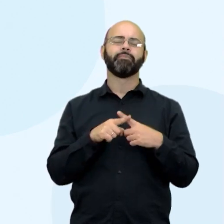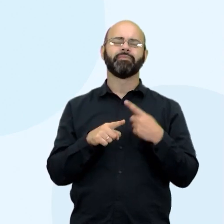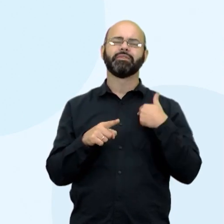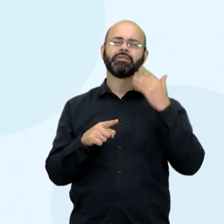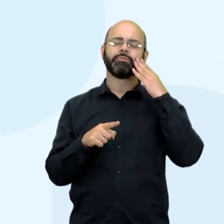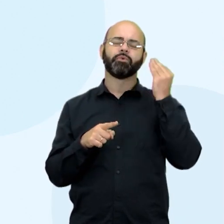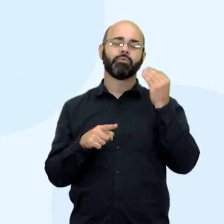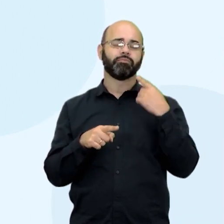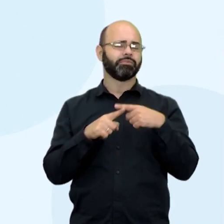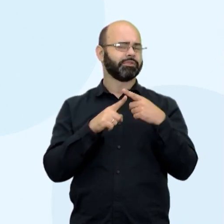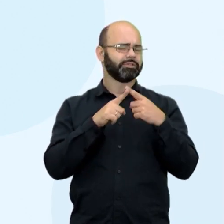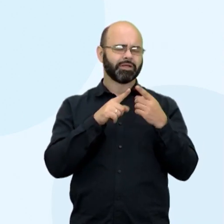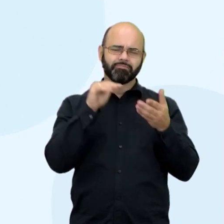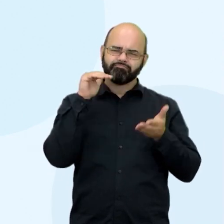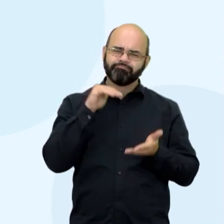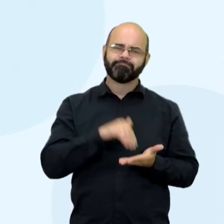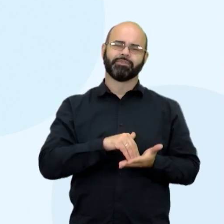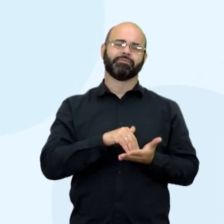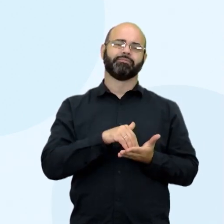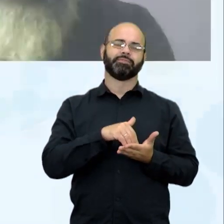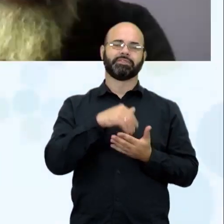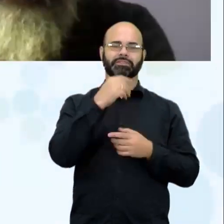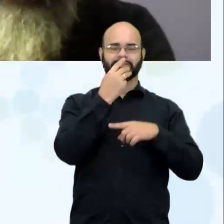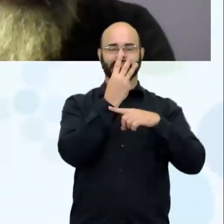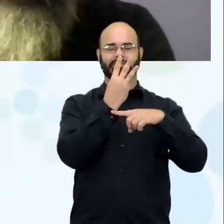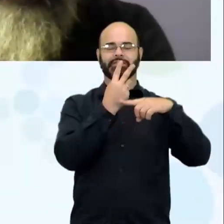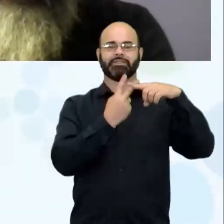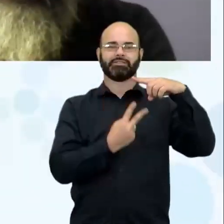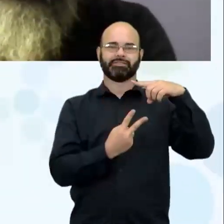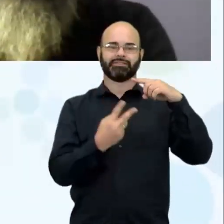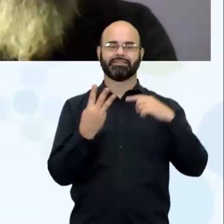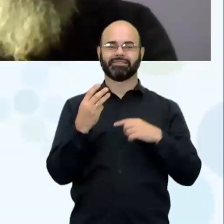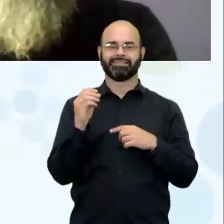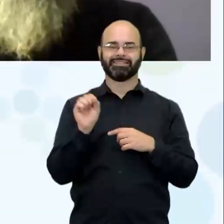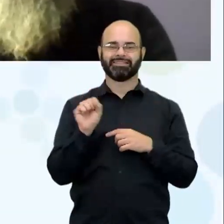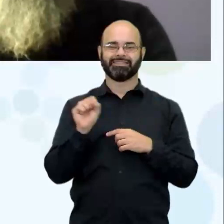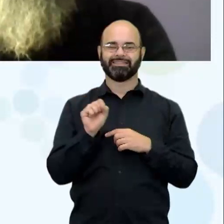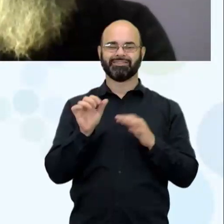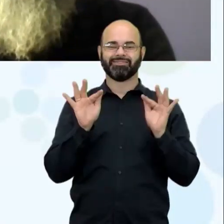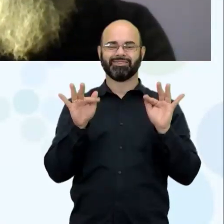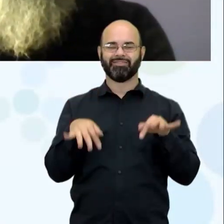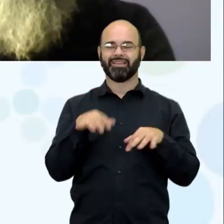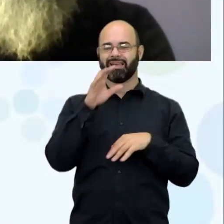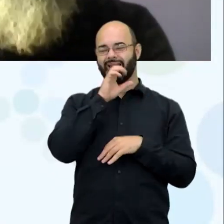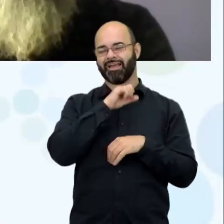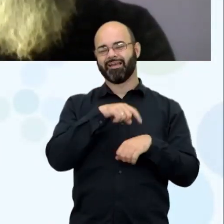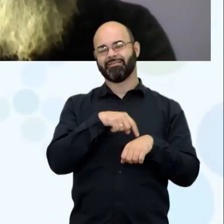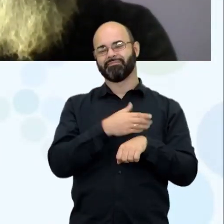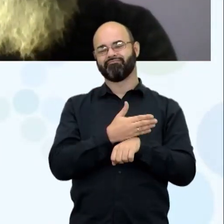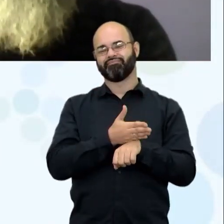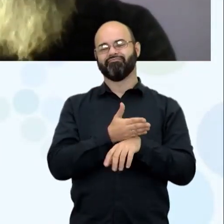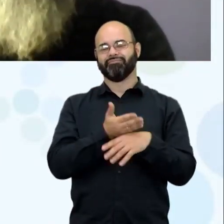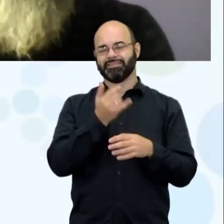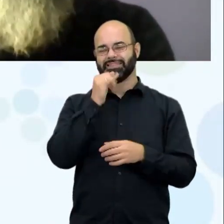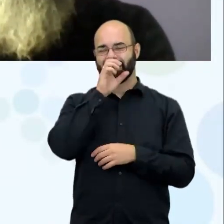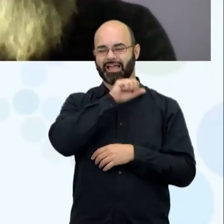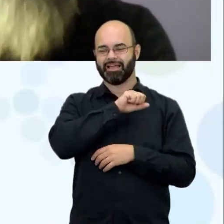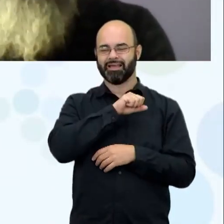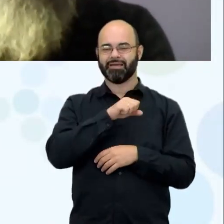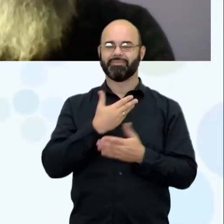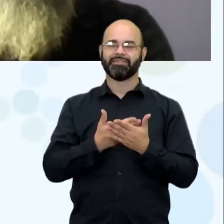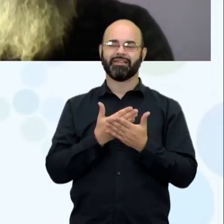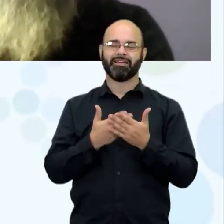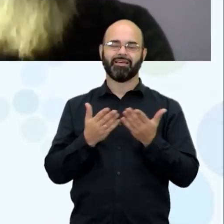valor nenhum. Quanto tempo temos, Vivi? 30 segundos. 30 segundos, nossa aulinha acabando. Então, gente,